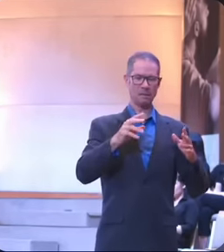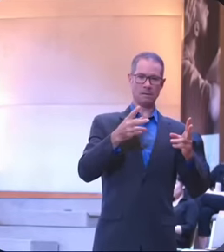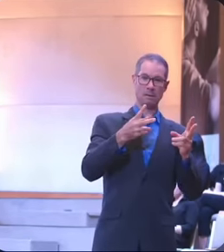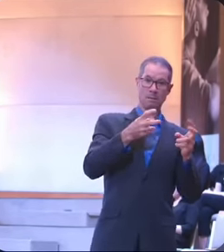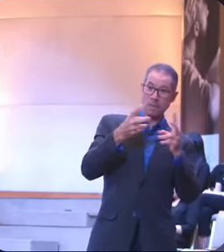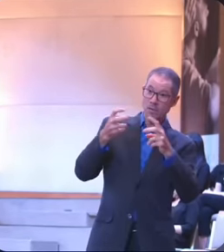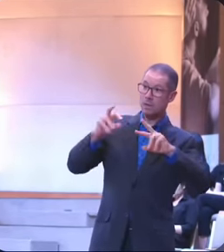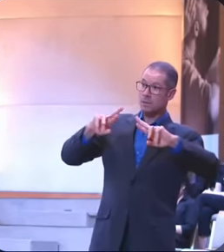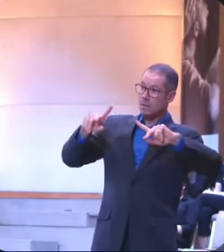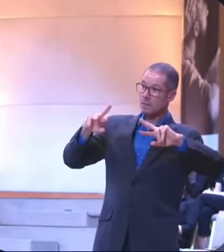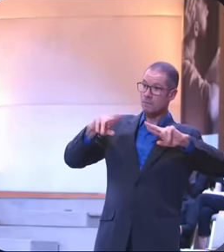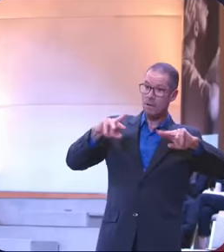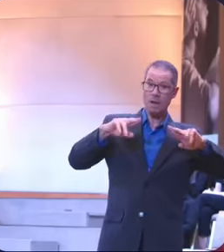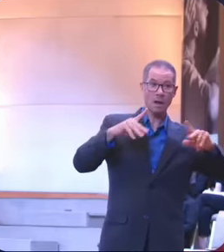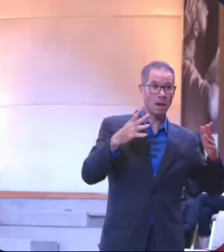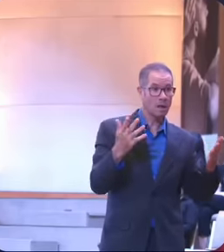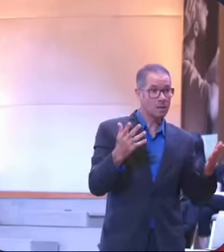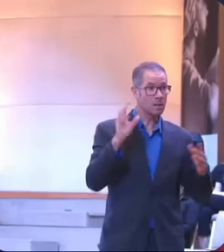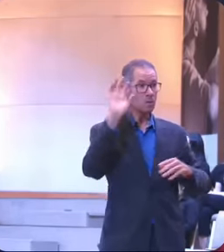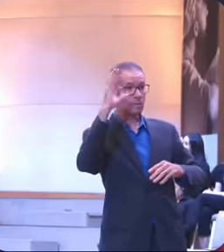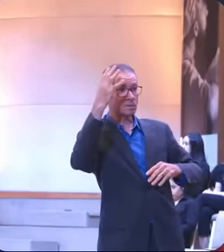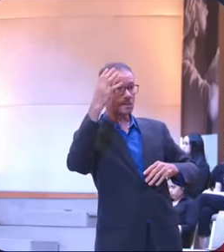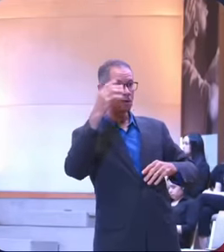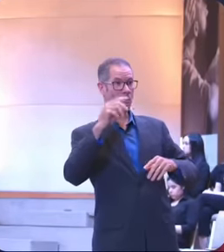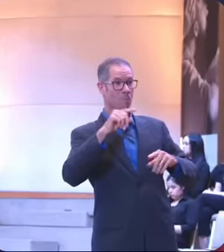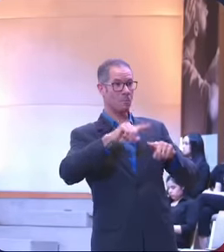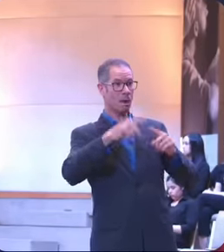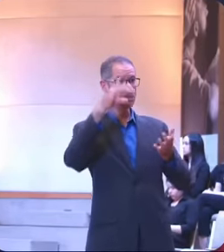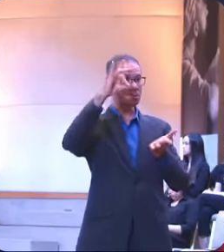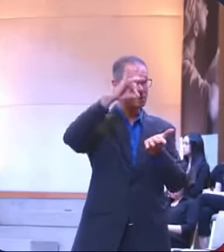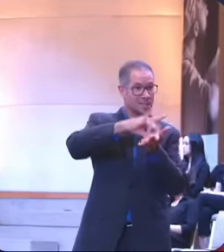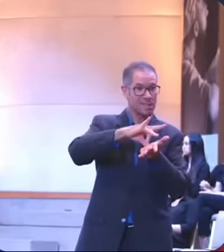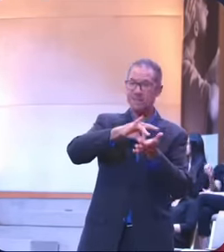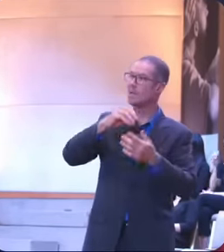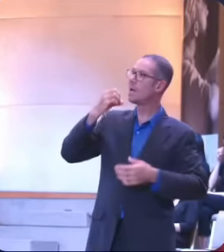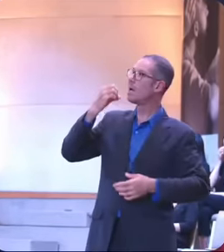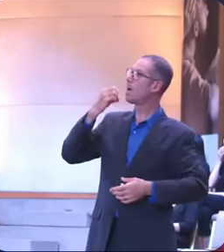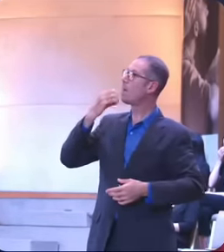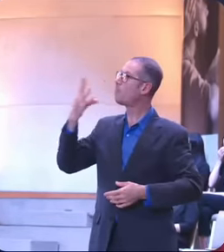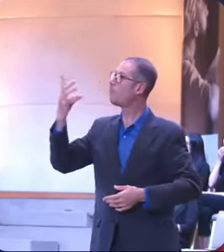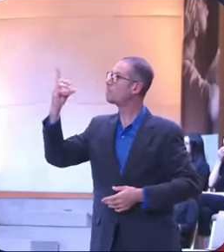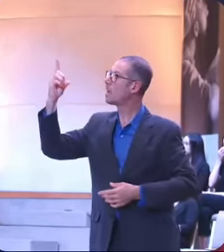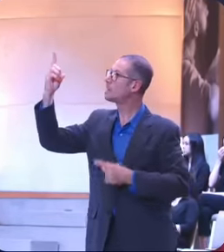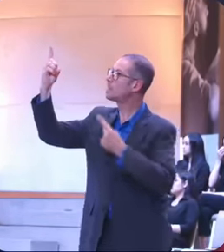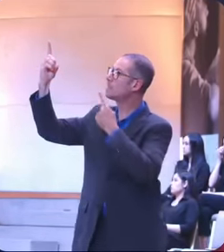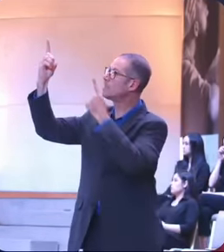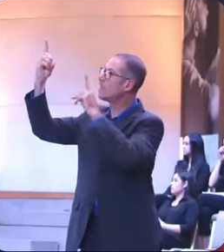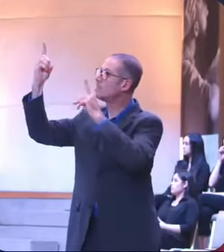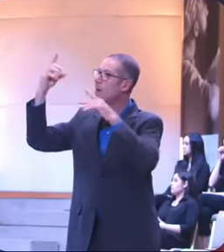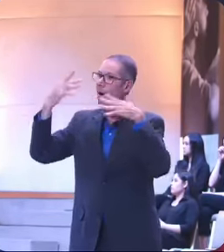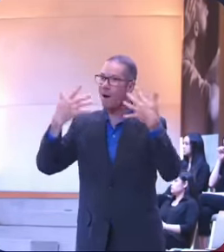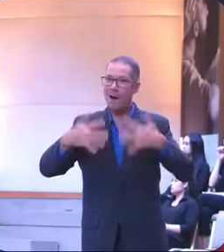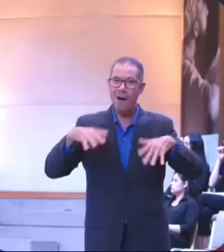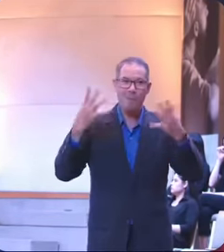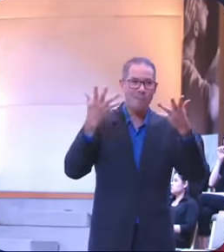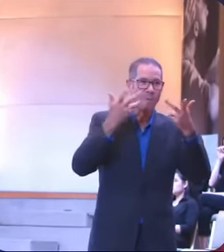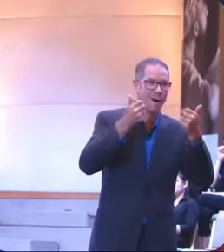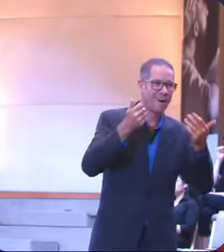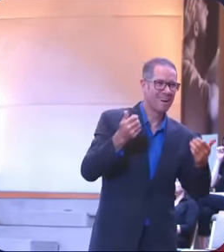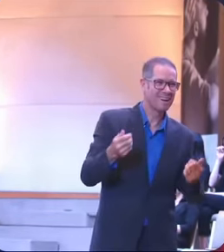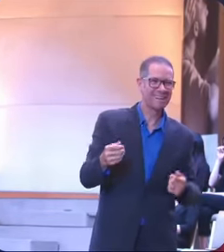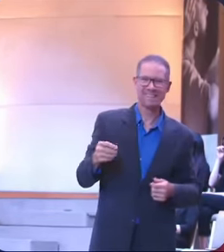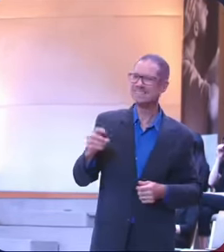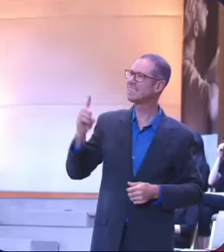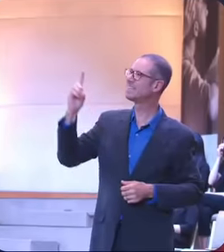diferentes acontecendo, mas tenha certeza, a bondade de Deus vale a pena.